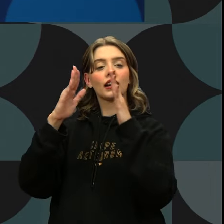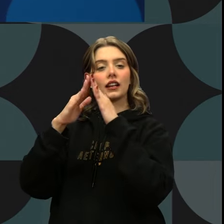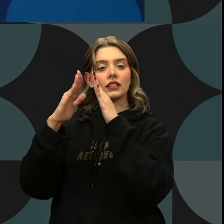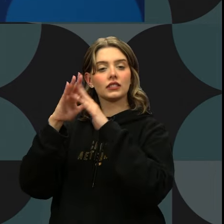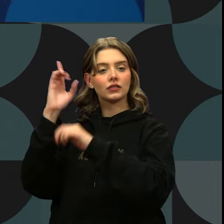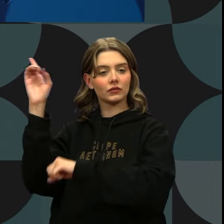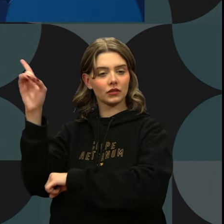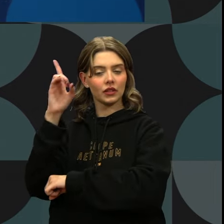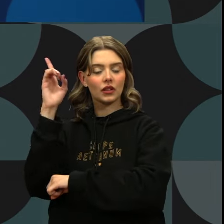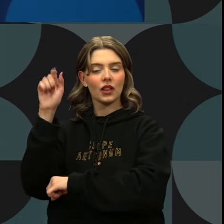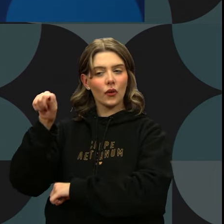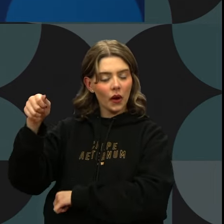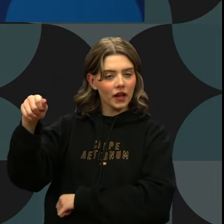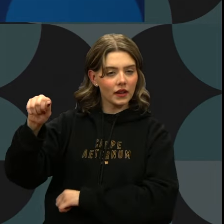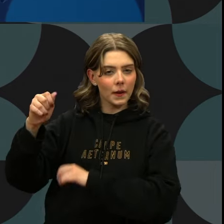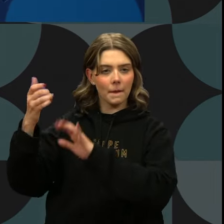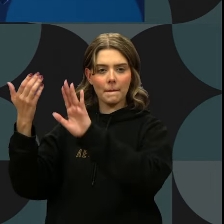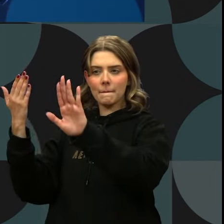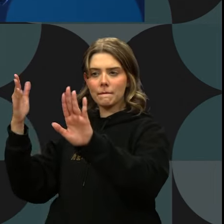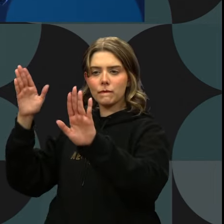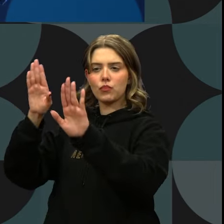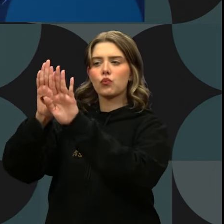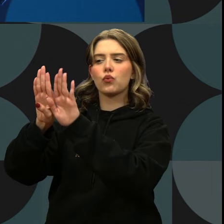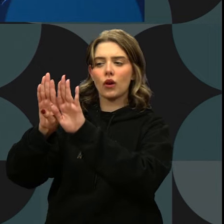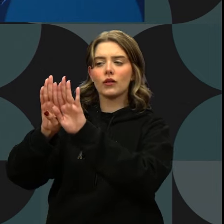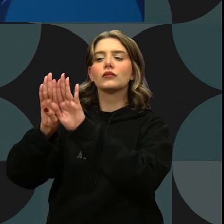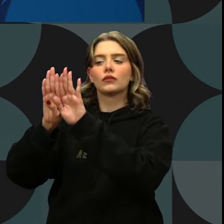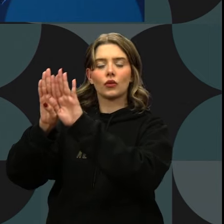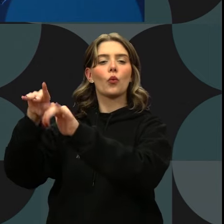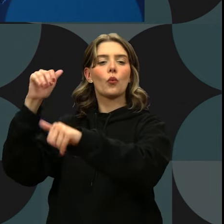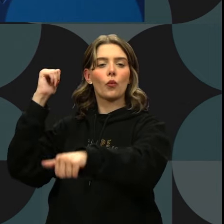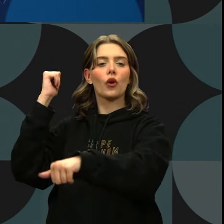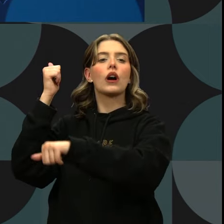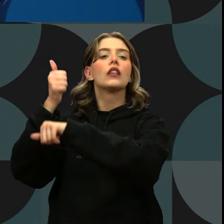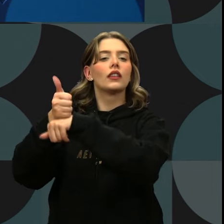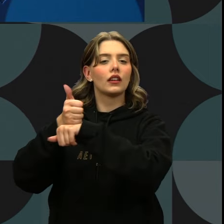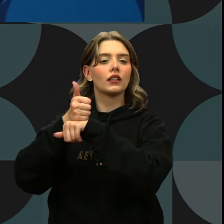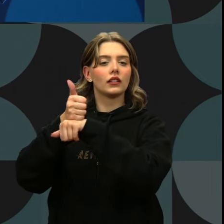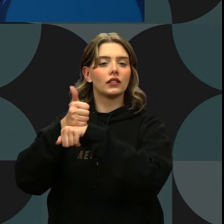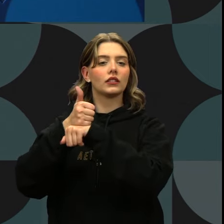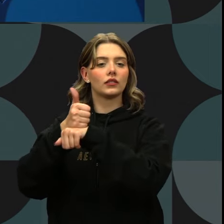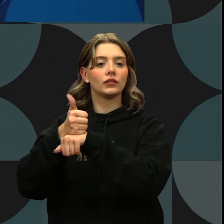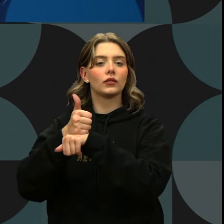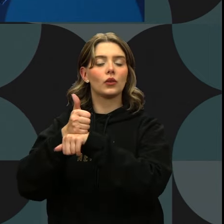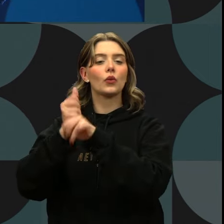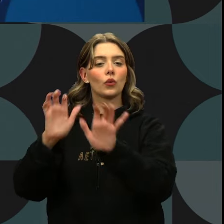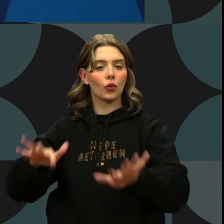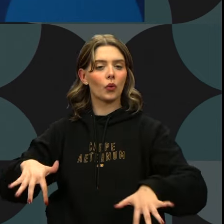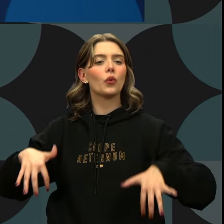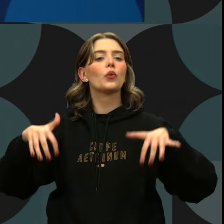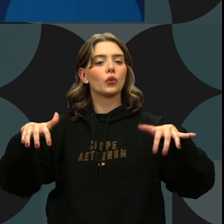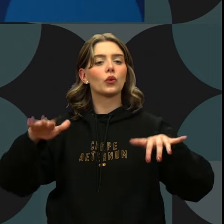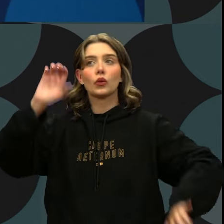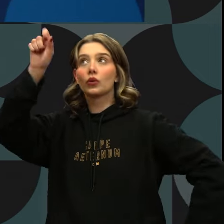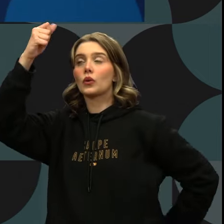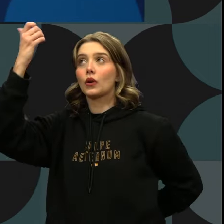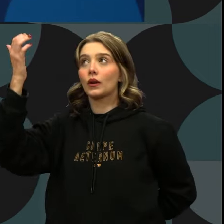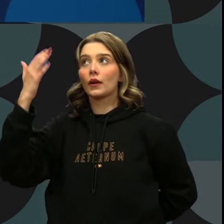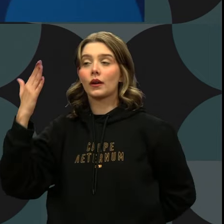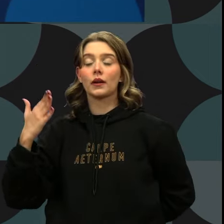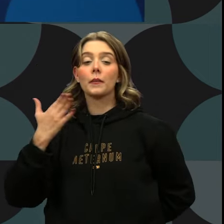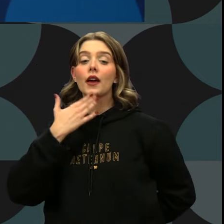Fechará e ninguém abrirá. Fincá-lo-ei como estaca em lugar firme. E ele será como um trono de honra para